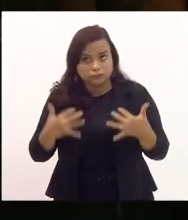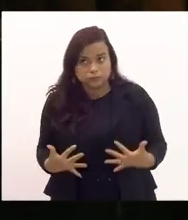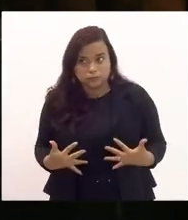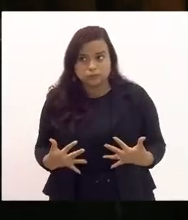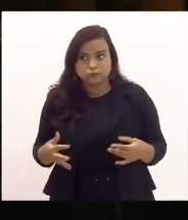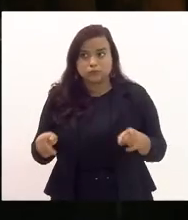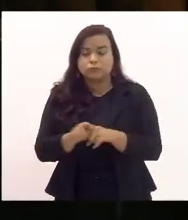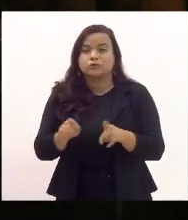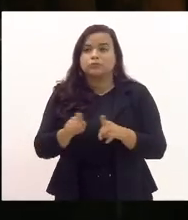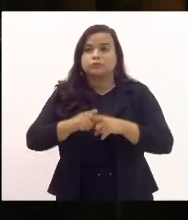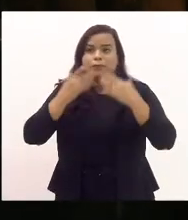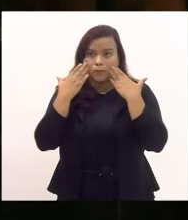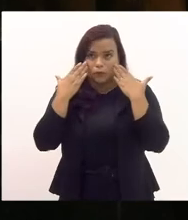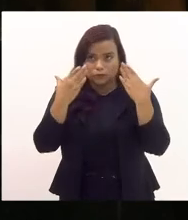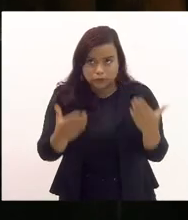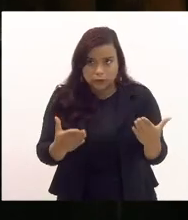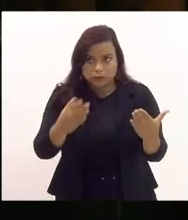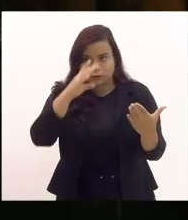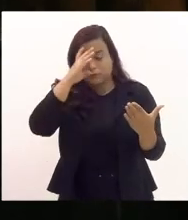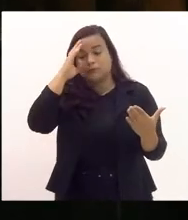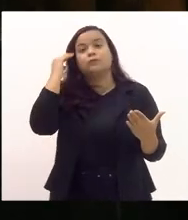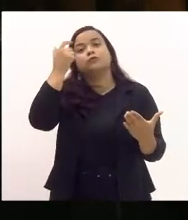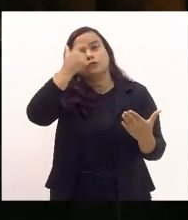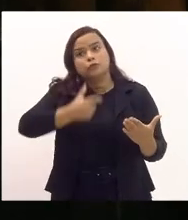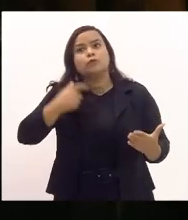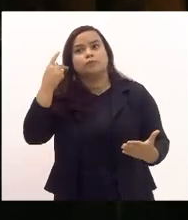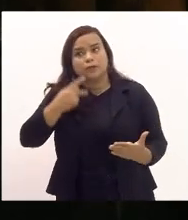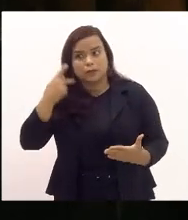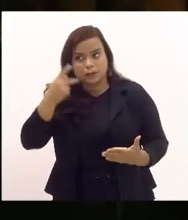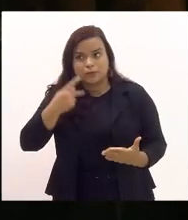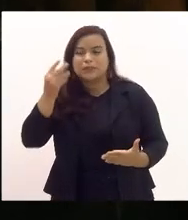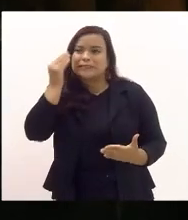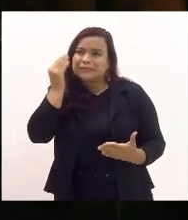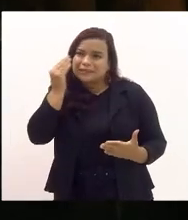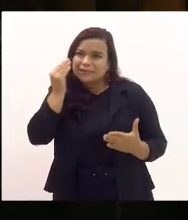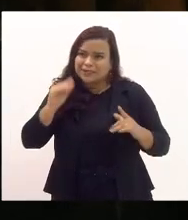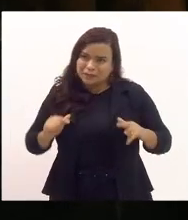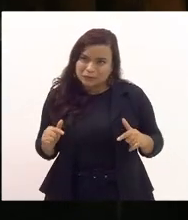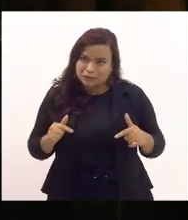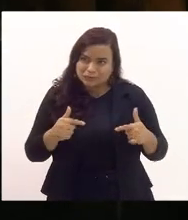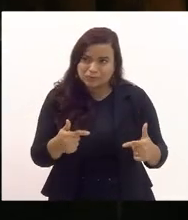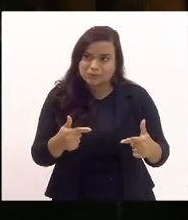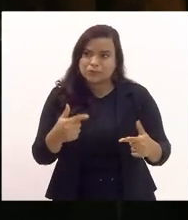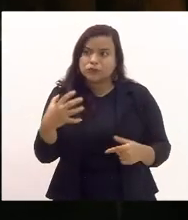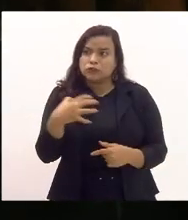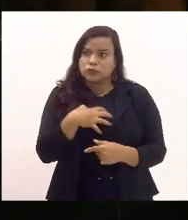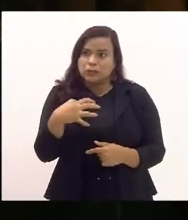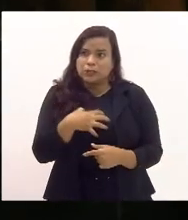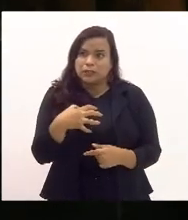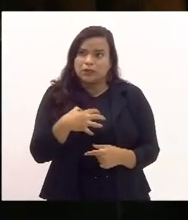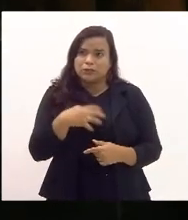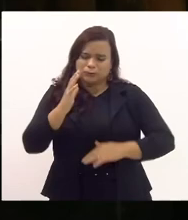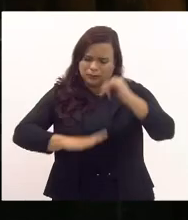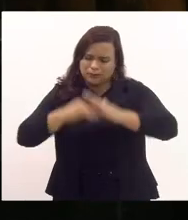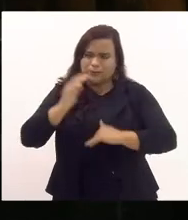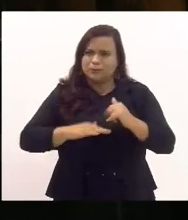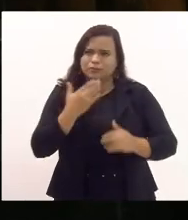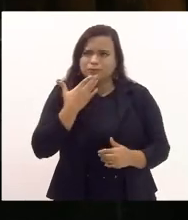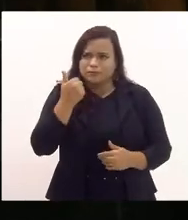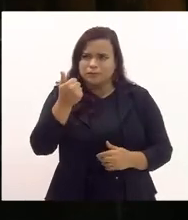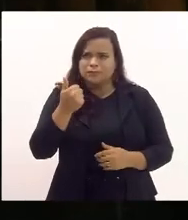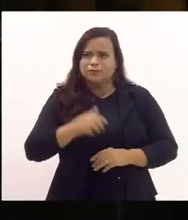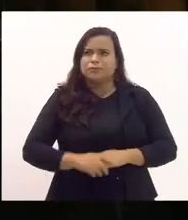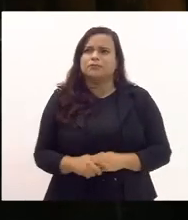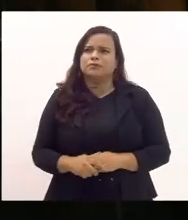e mostrar que eu como o parlamentar eu tento atuar da maneira mais eficácia